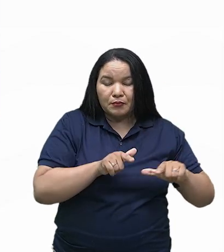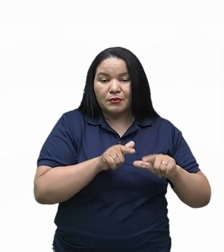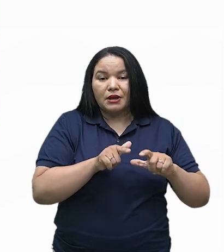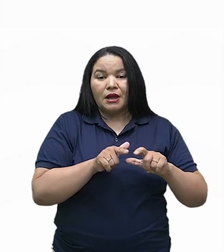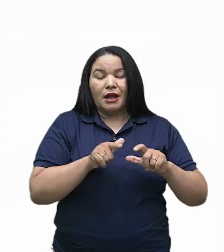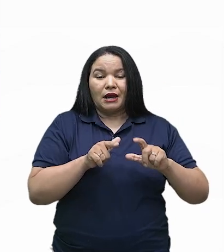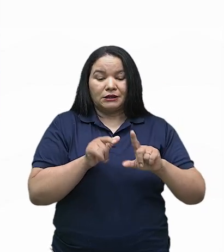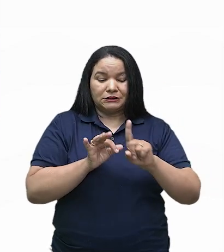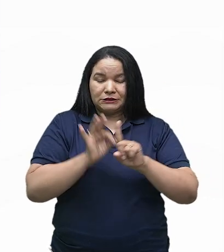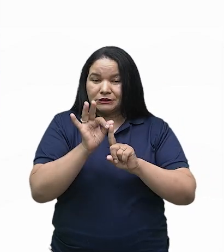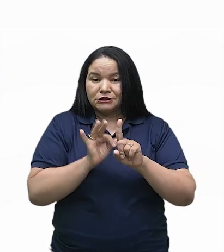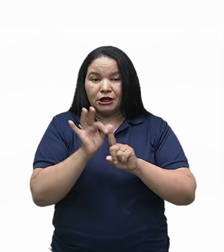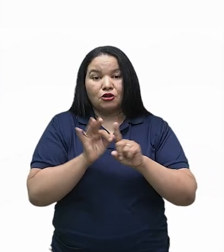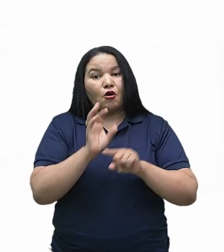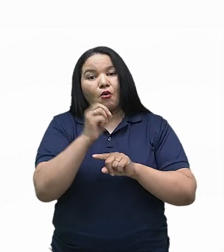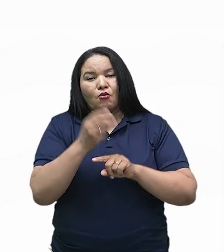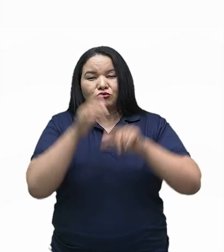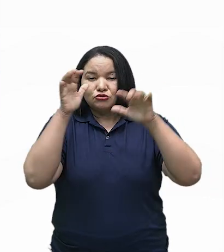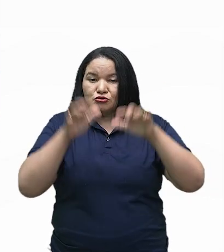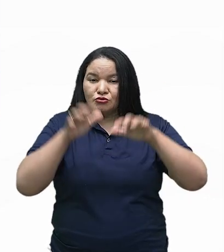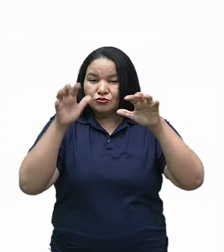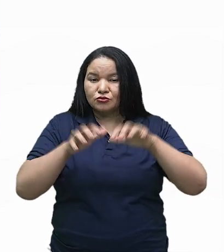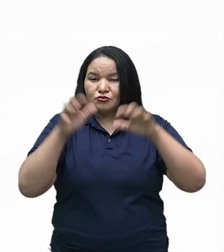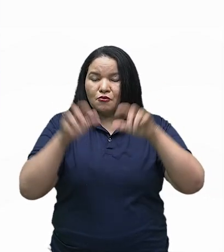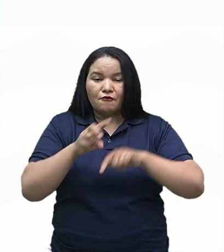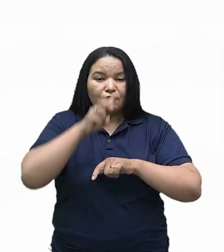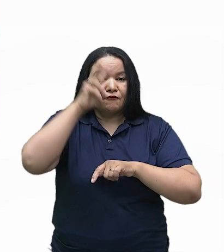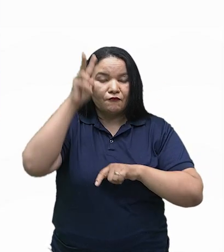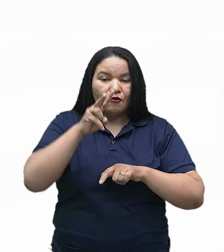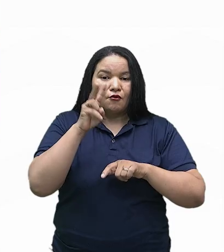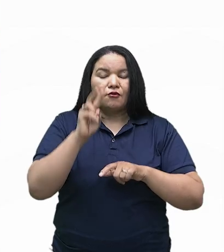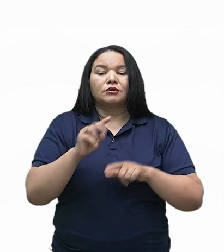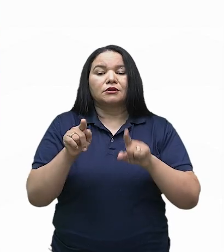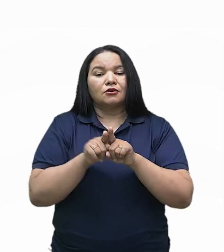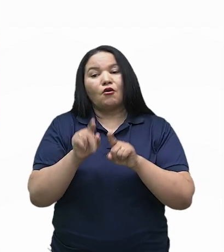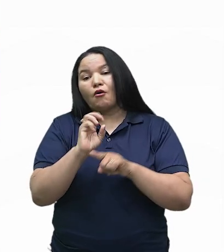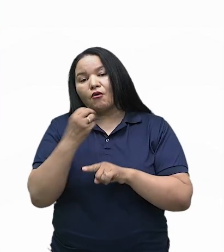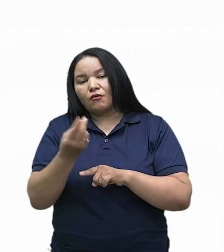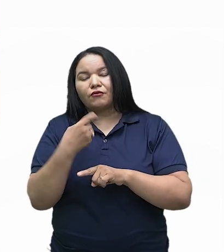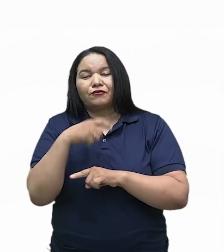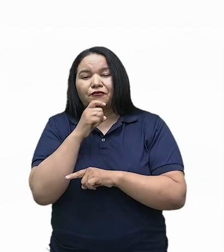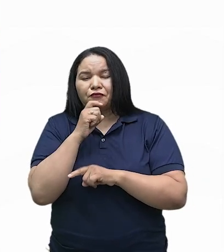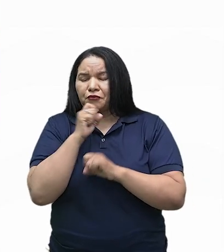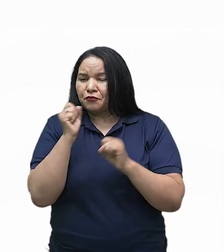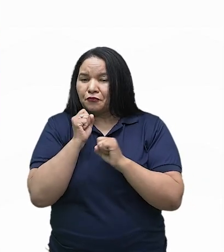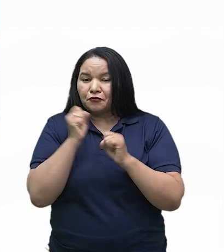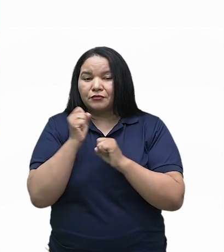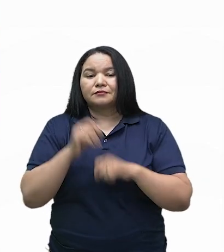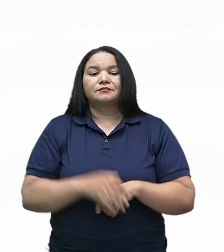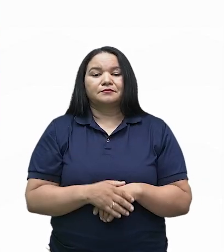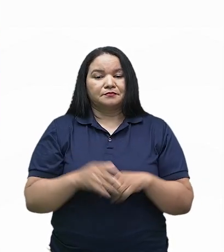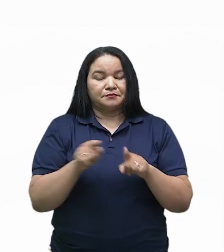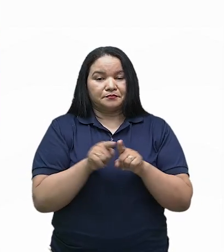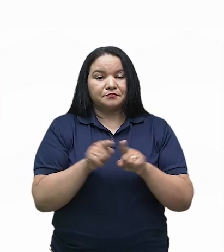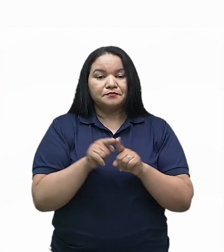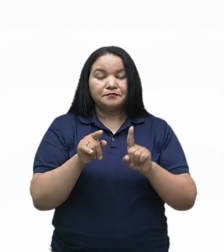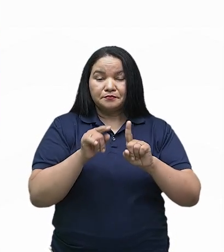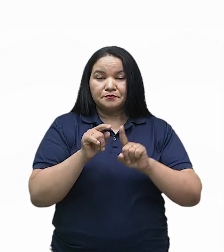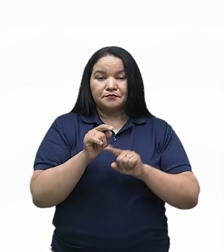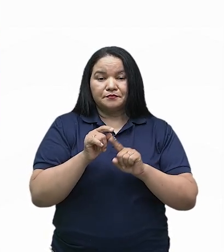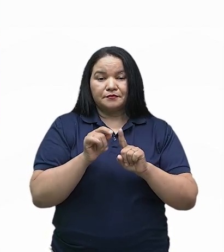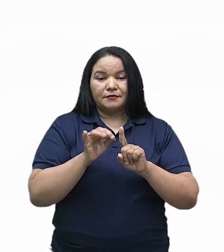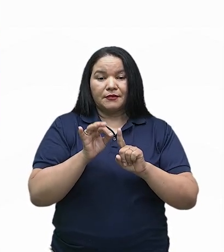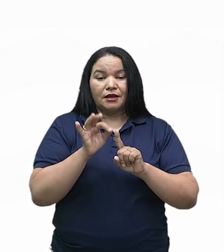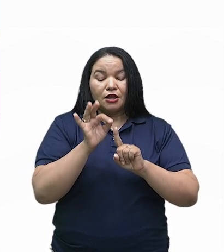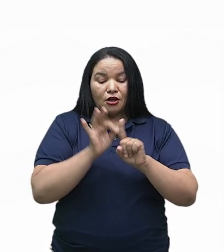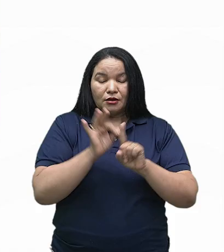muito intenso, ou uma chuva muito intensa, ou um frio muito intenso. Vejam aí, o calor exacerbado e ondas de calor cada